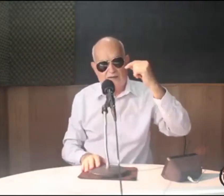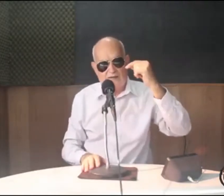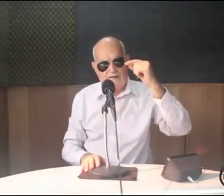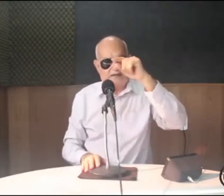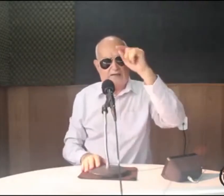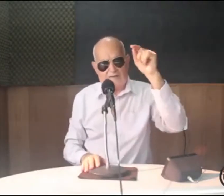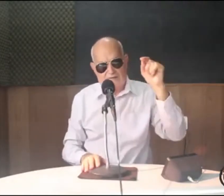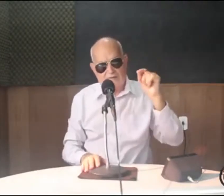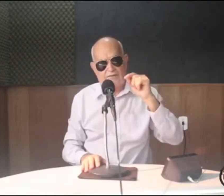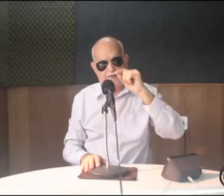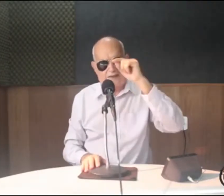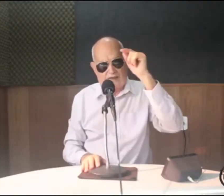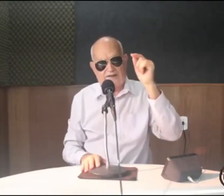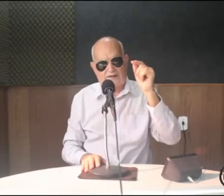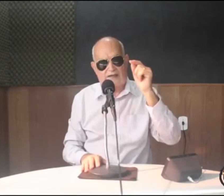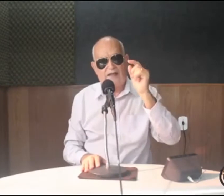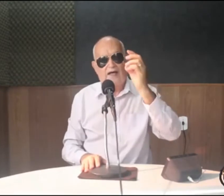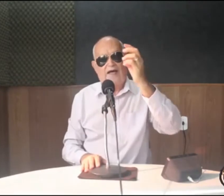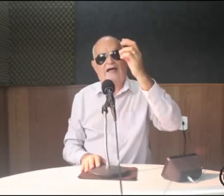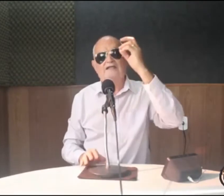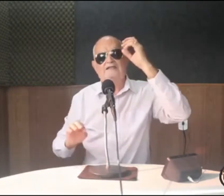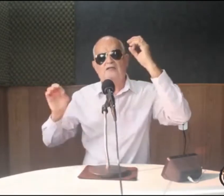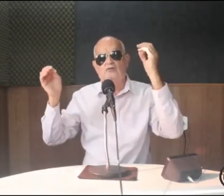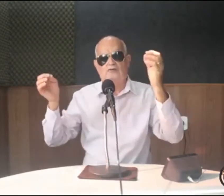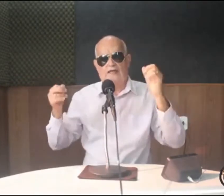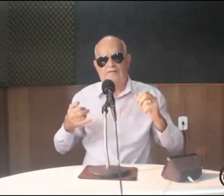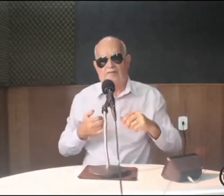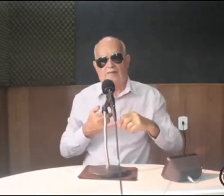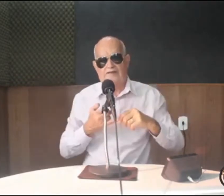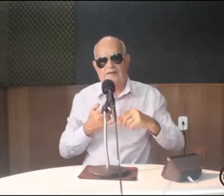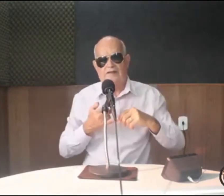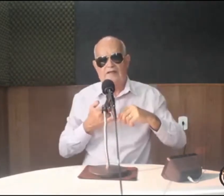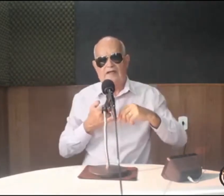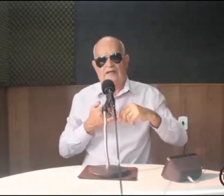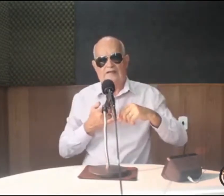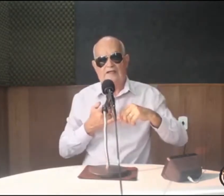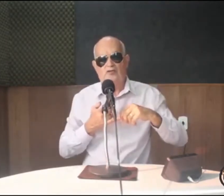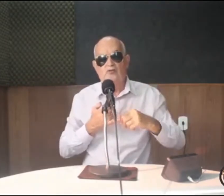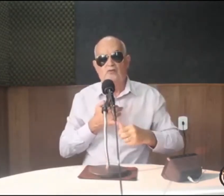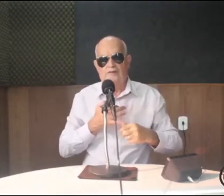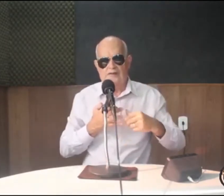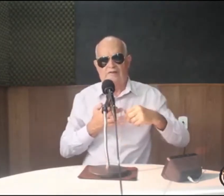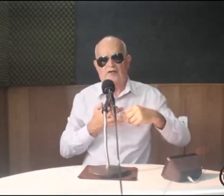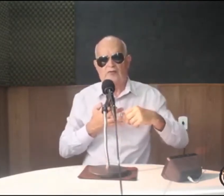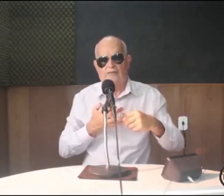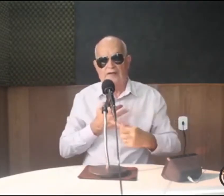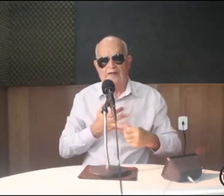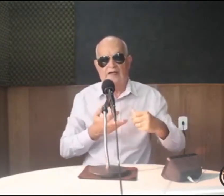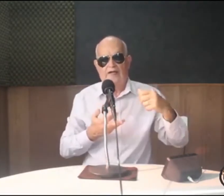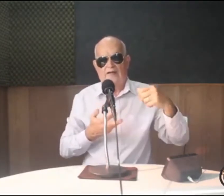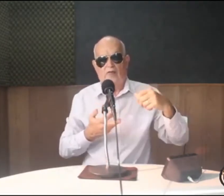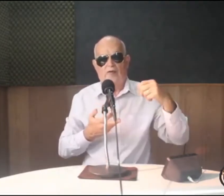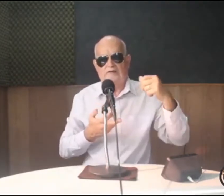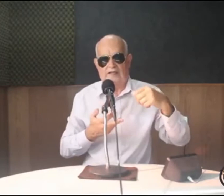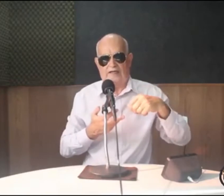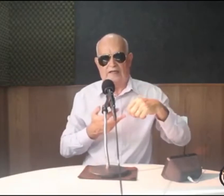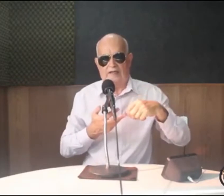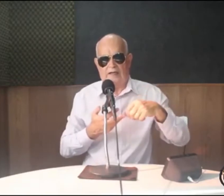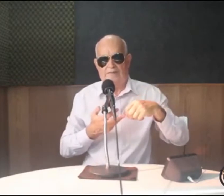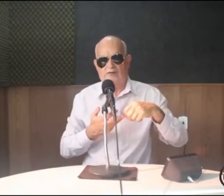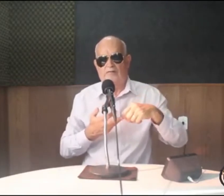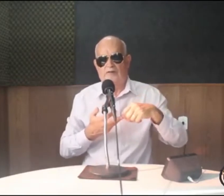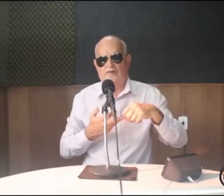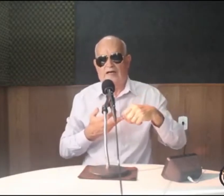crescentes nas árvores. Você já viu uns anéis que tem? Ali tem tudo, ali informa-se, tem chuva, se vai chover, o quanto é que